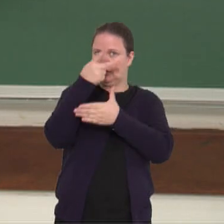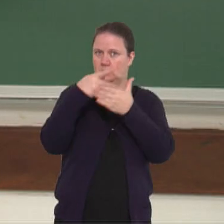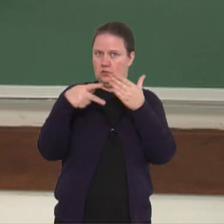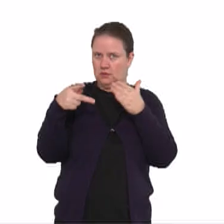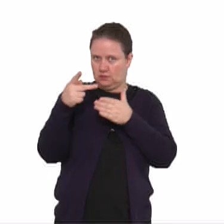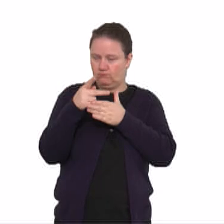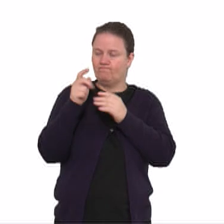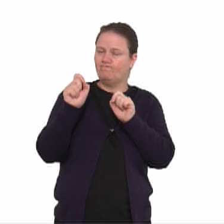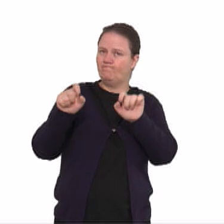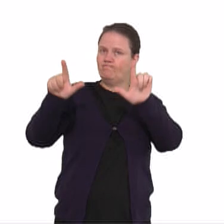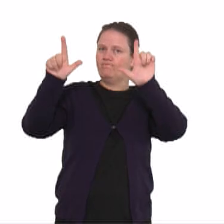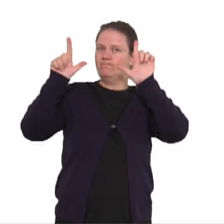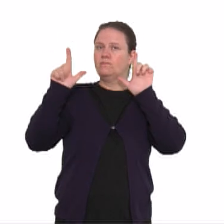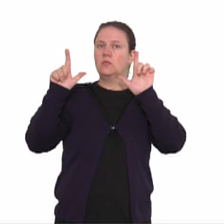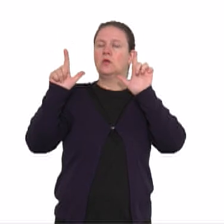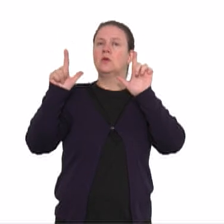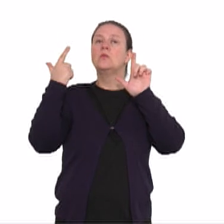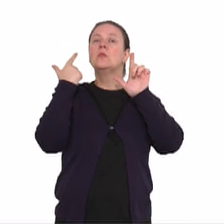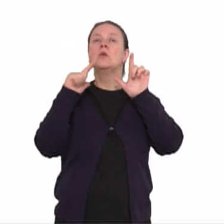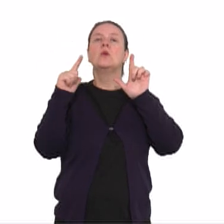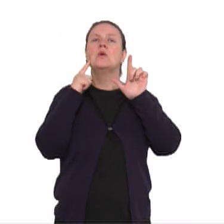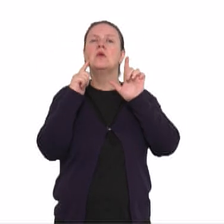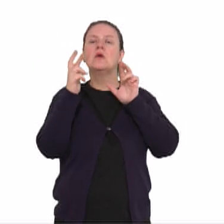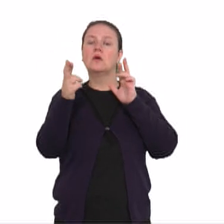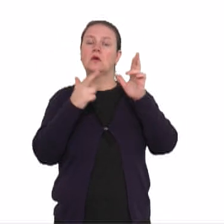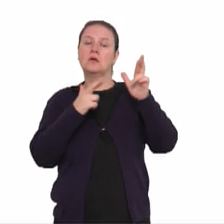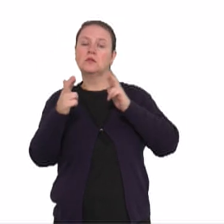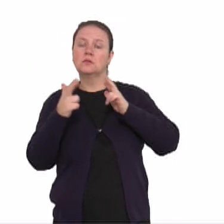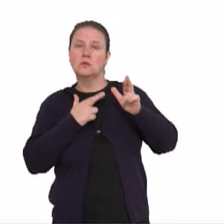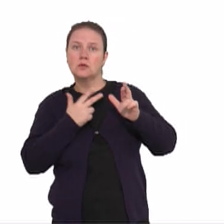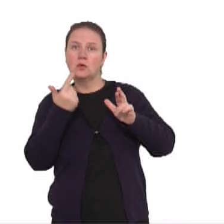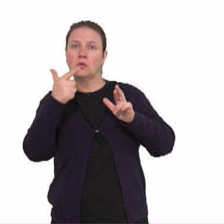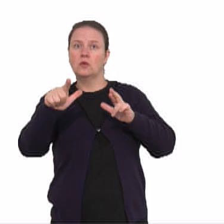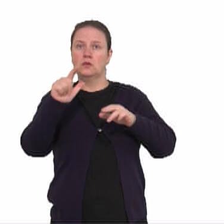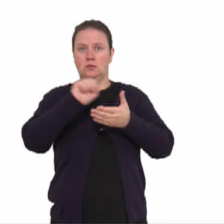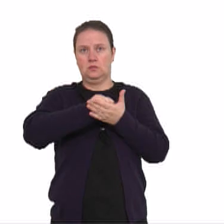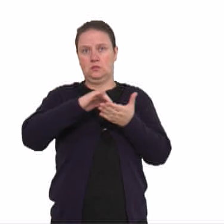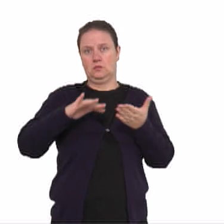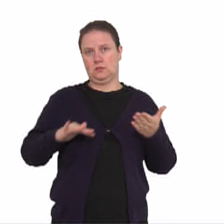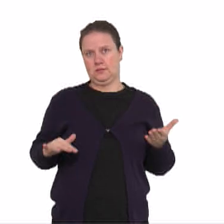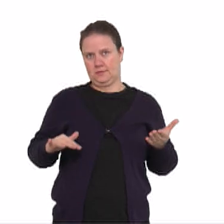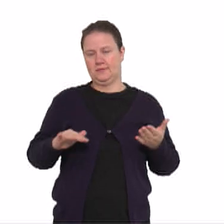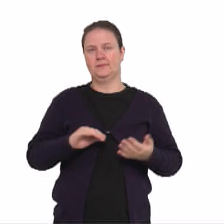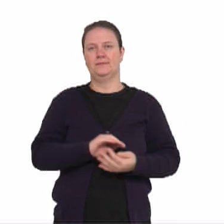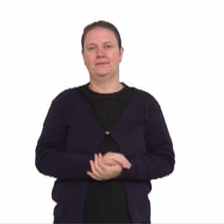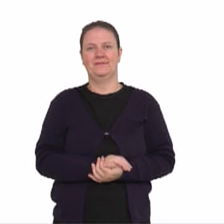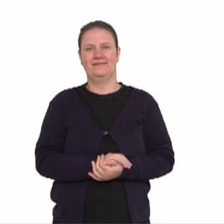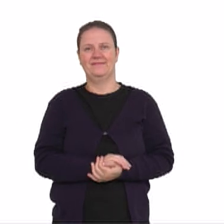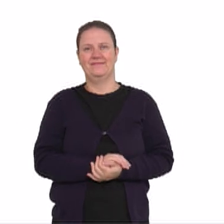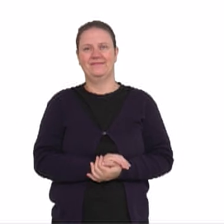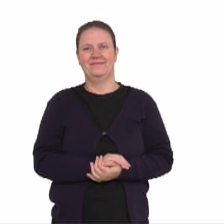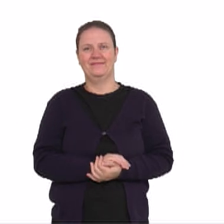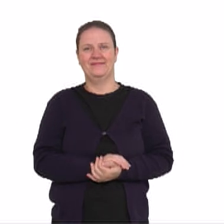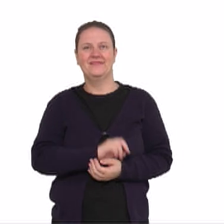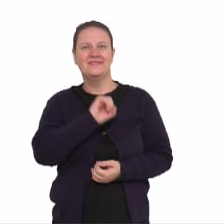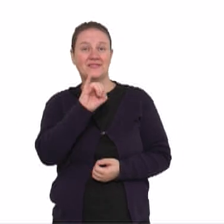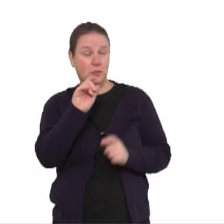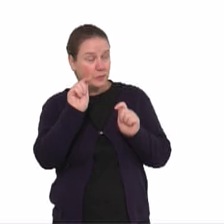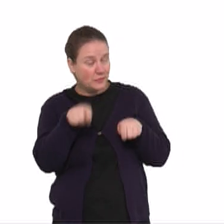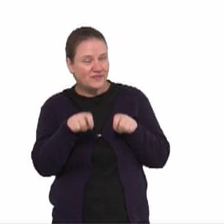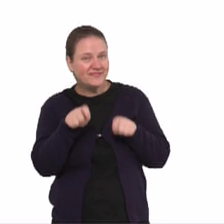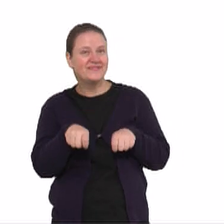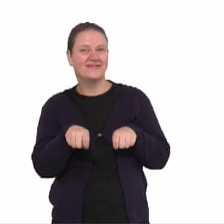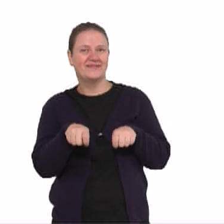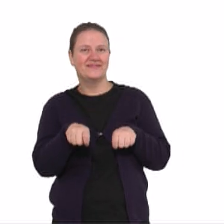Esse cartoon aqui, para vocês conseguirem responder o próximo exercício. Vamos lá? Se vocês puderem, tá?